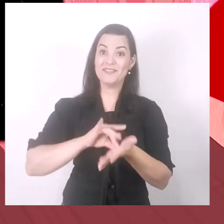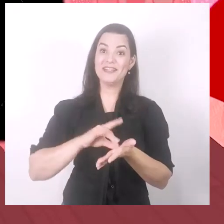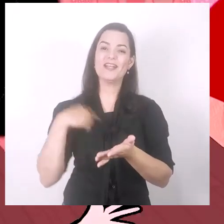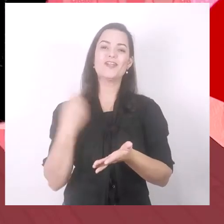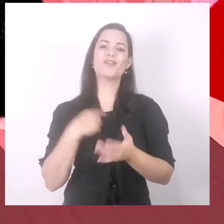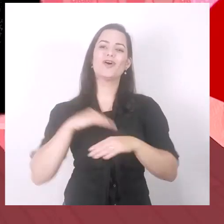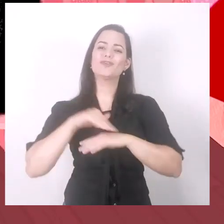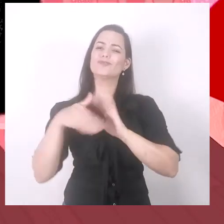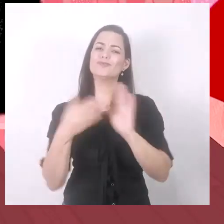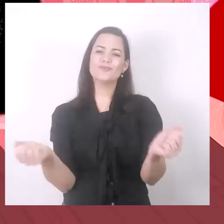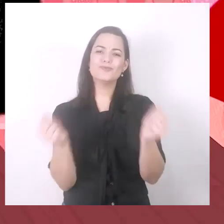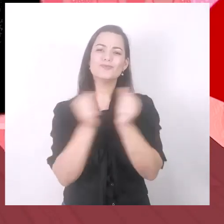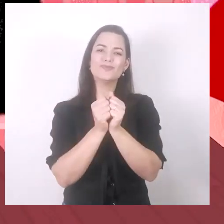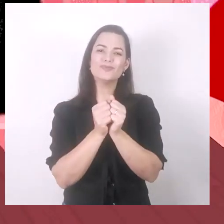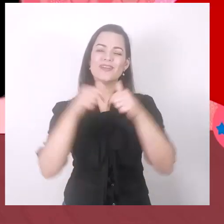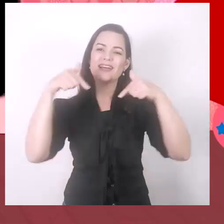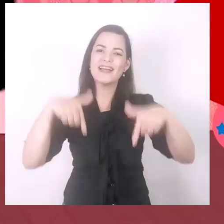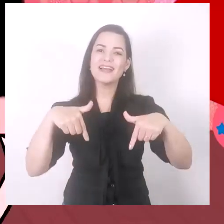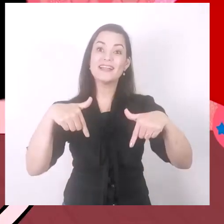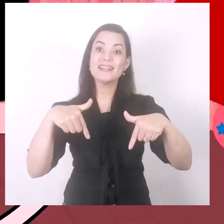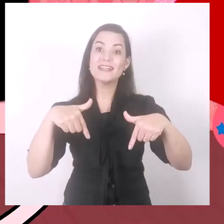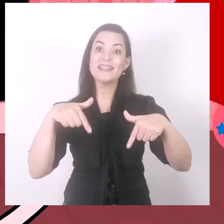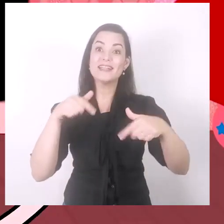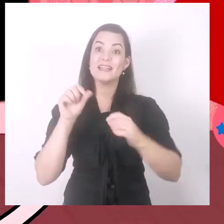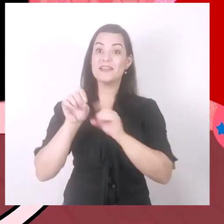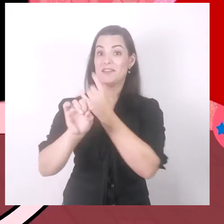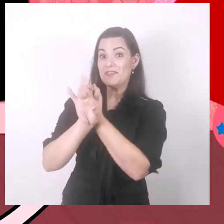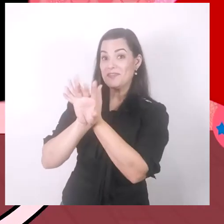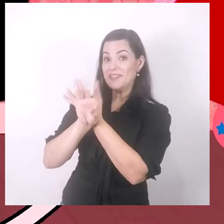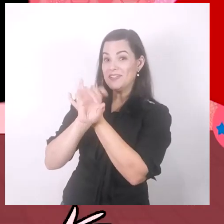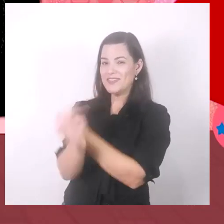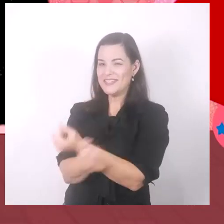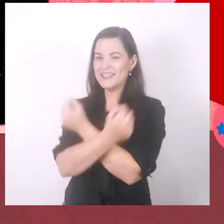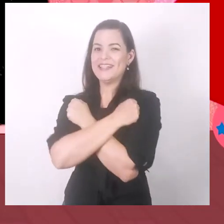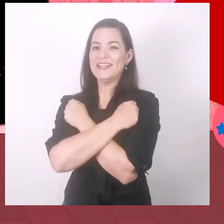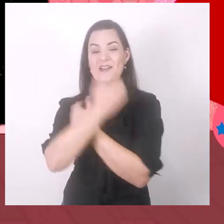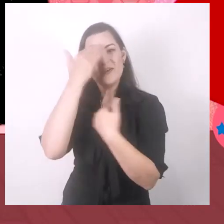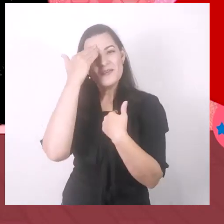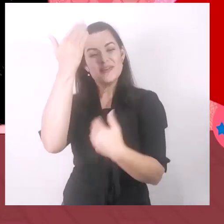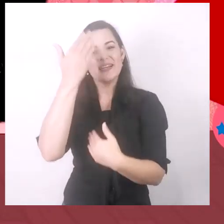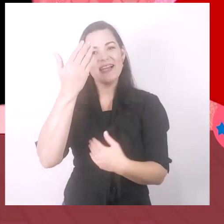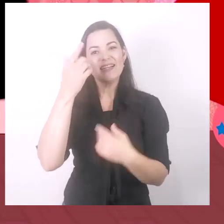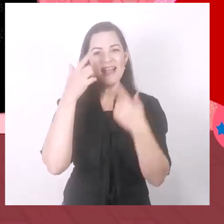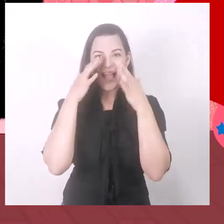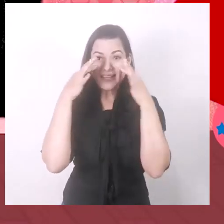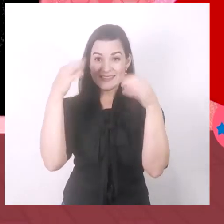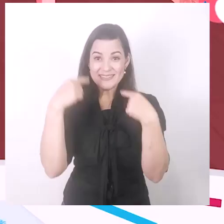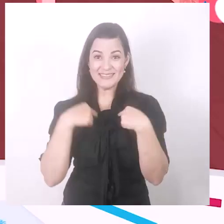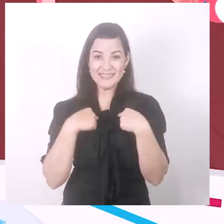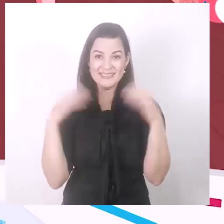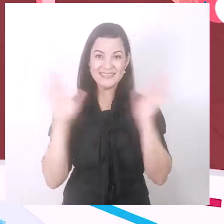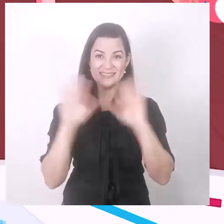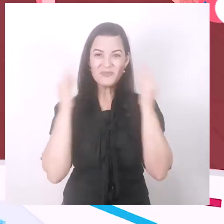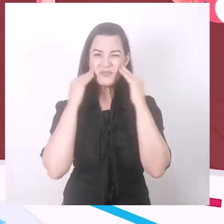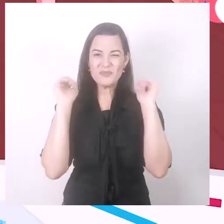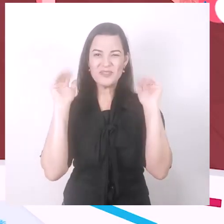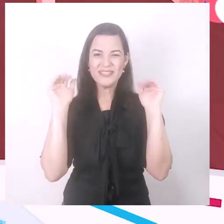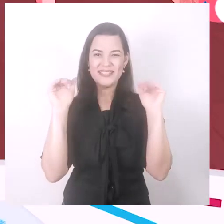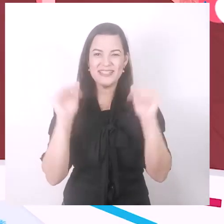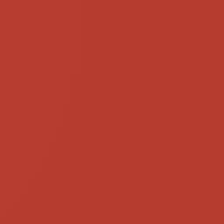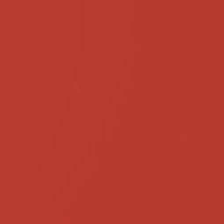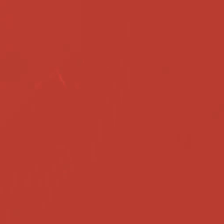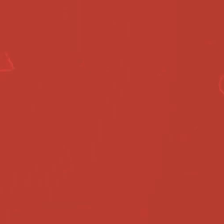aqui, abraçados virtualmente. Muito obrigada por me assistirem. Bisu, bisu. Mua. Tchau.